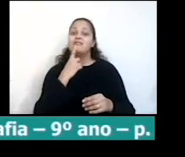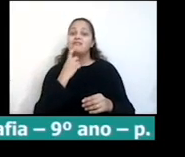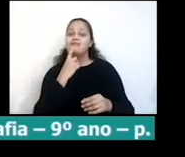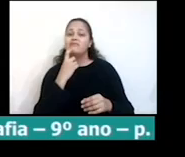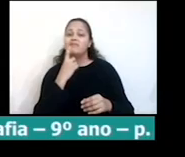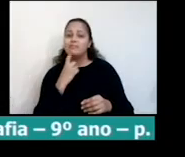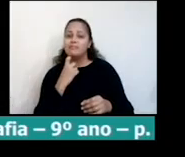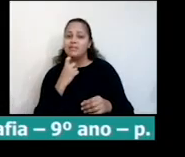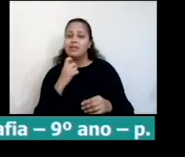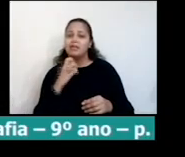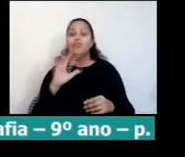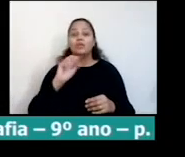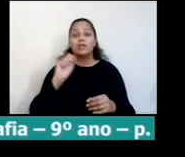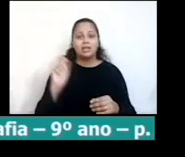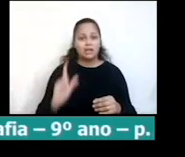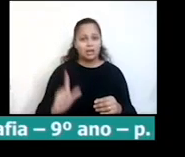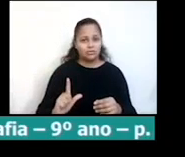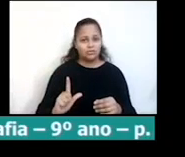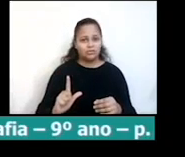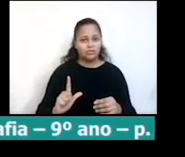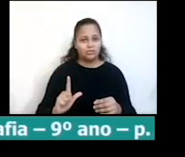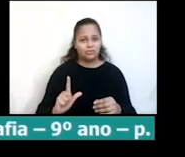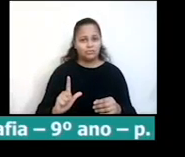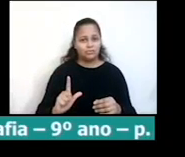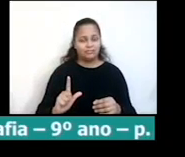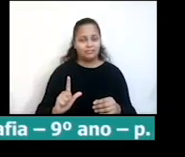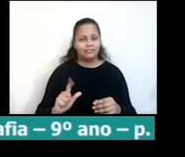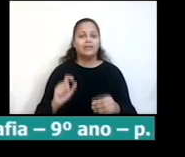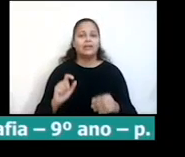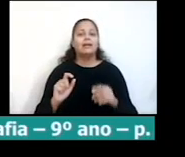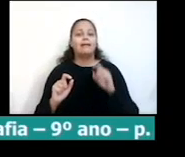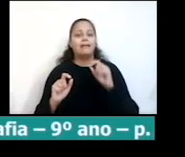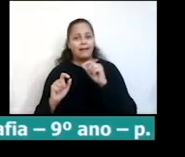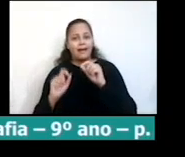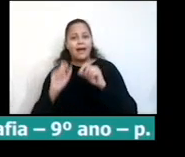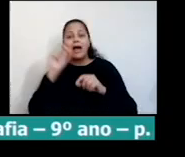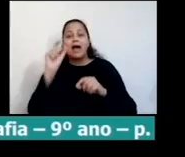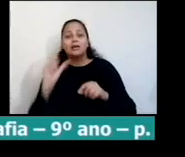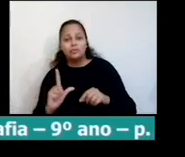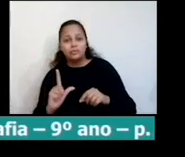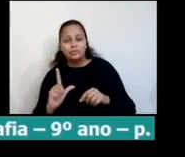vermelha para o lado direito e a barrinha azul para o lado esquerdo. A barrinha azul,